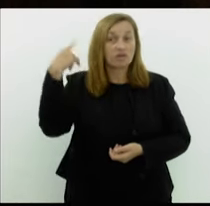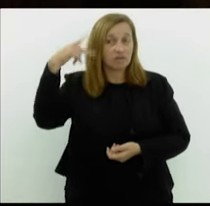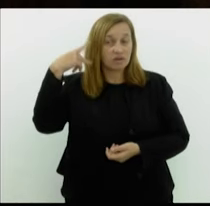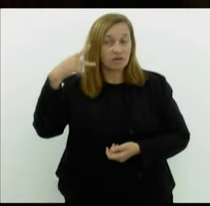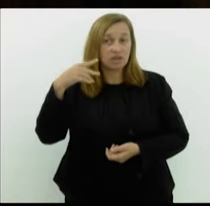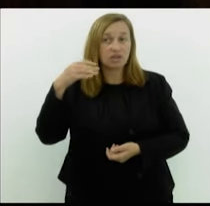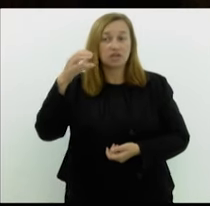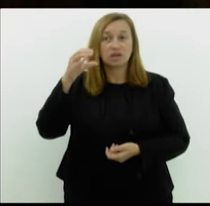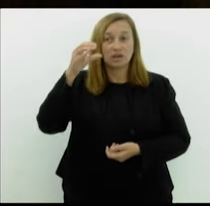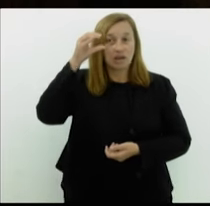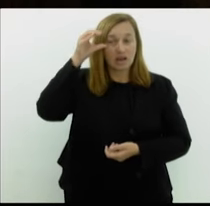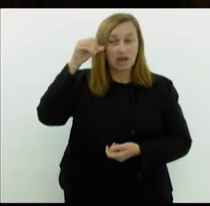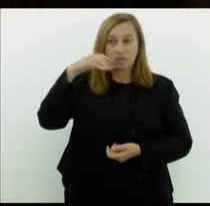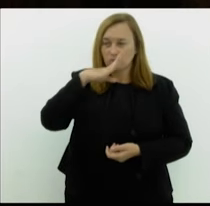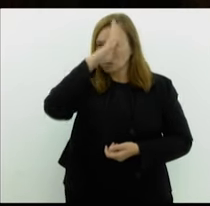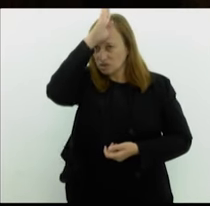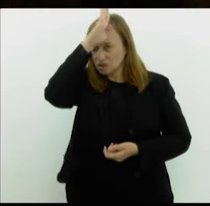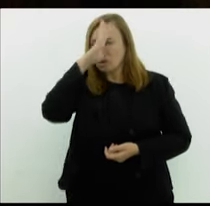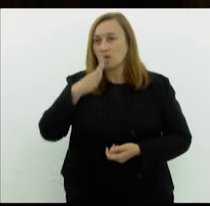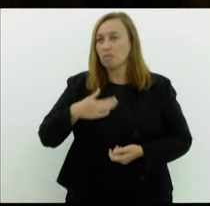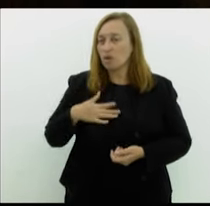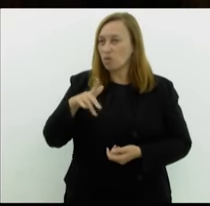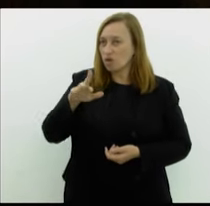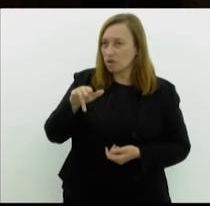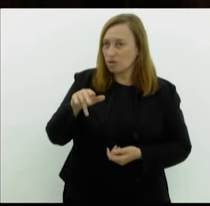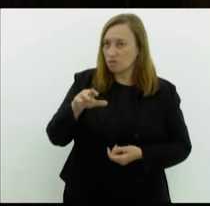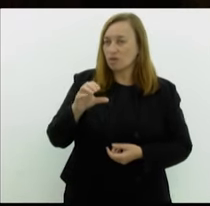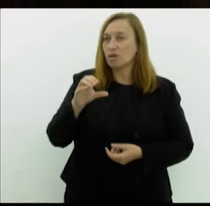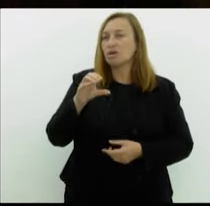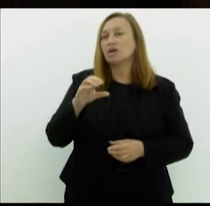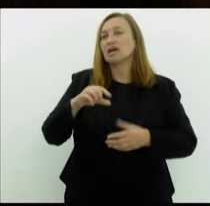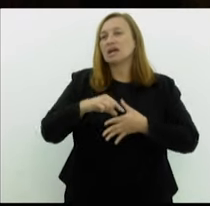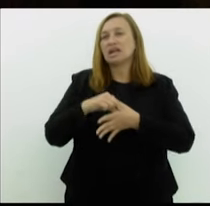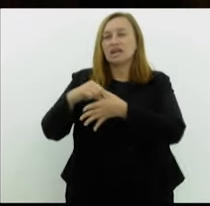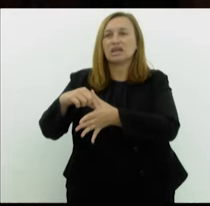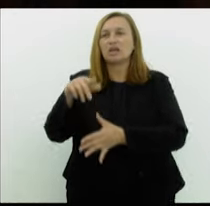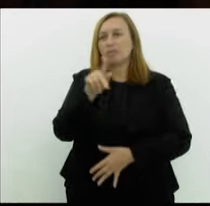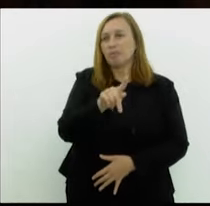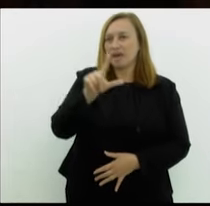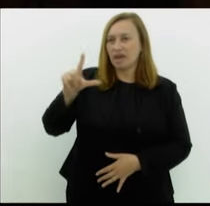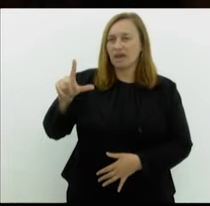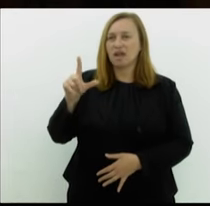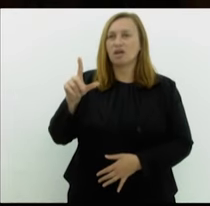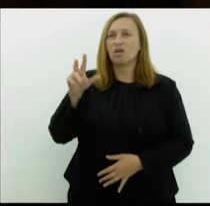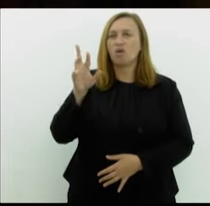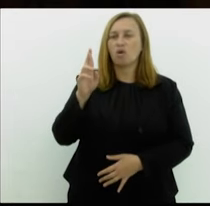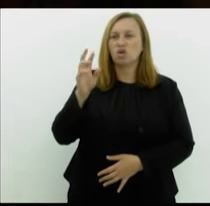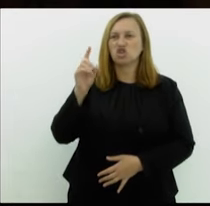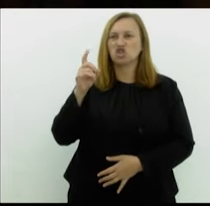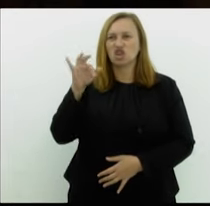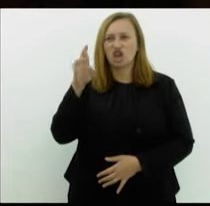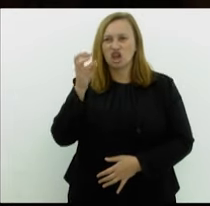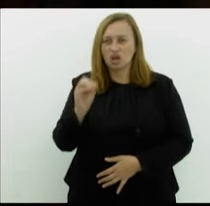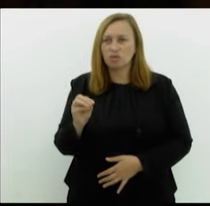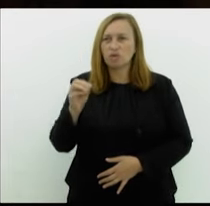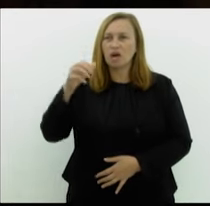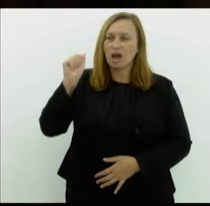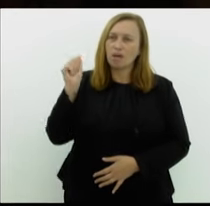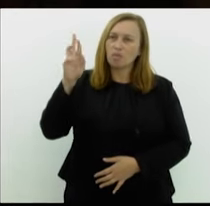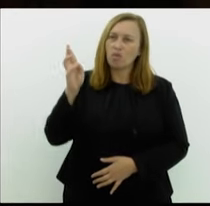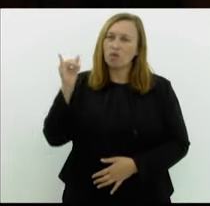Carlos Bolsonaro, cito meu irmão, líder do PL na Câmara, vereador Rogério Amorim, cito o